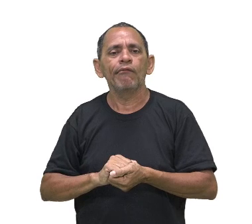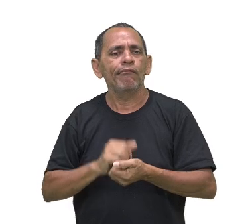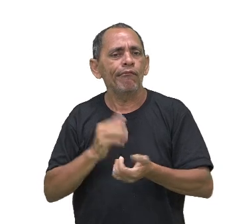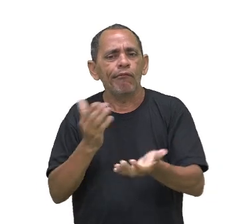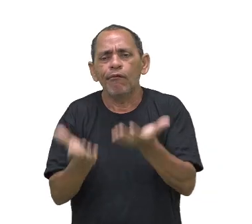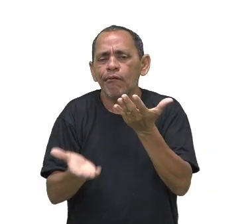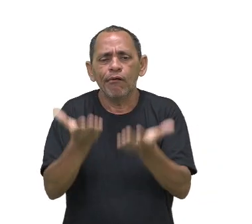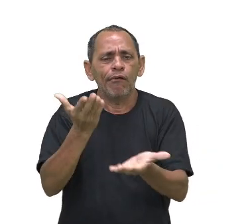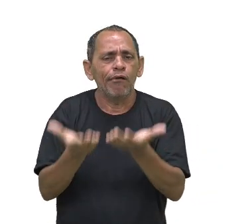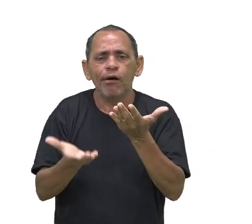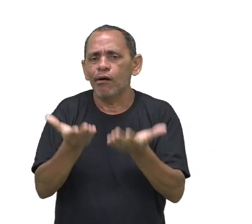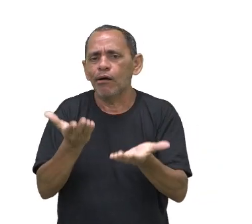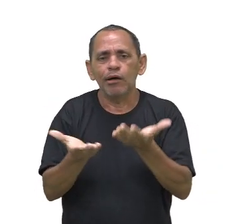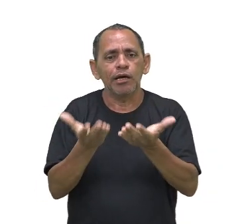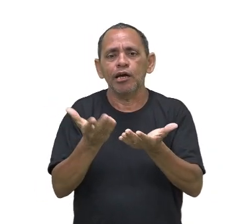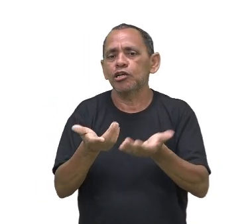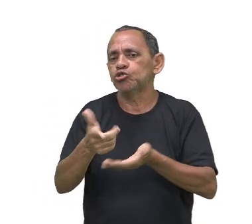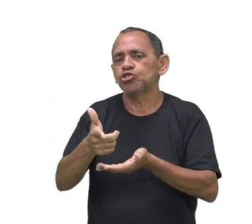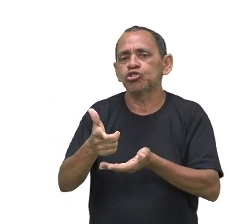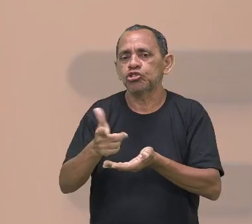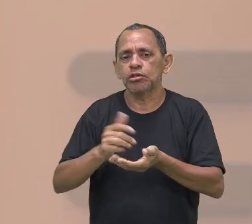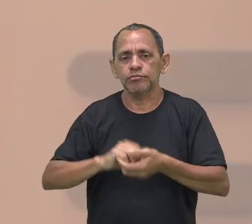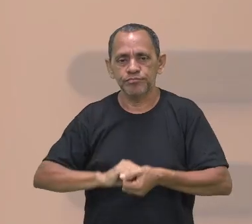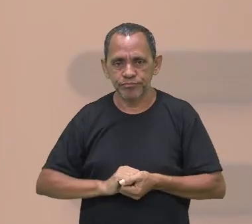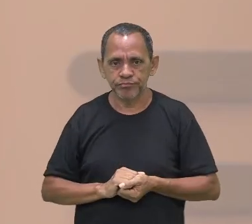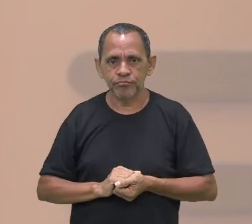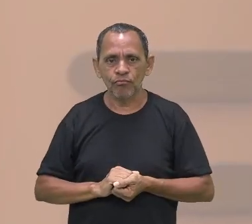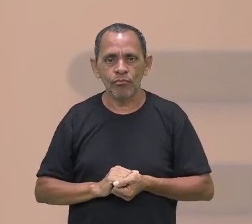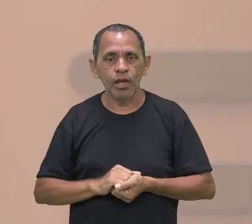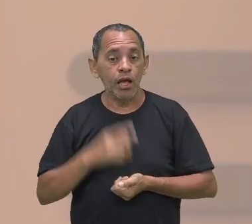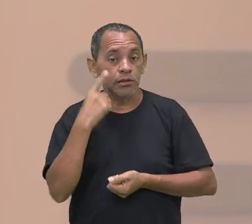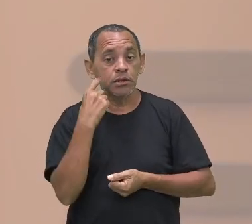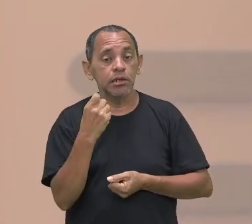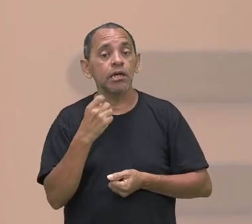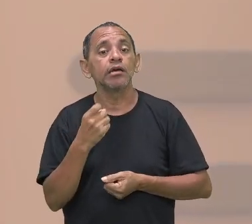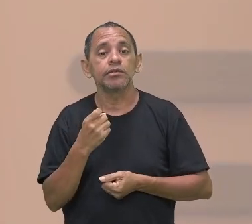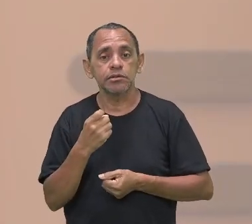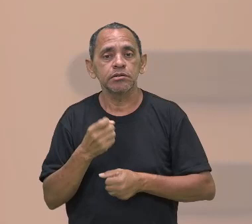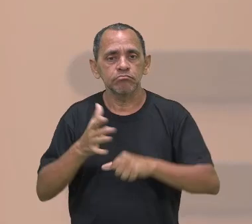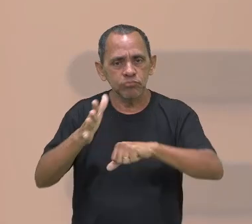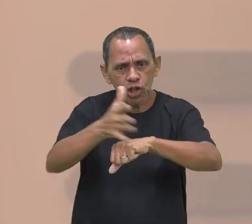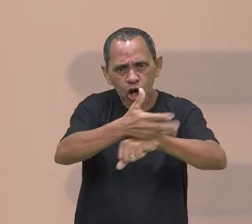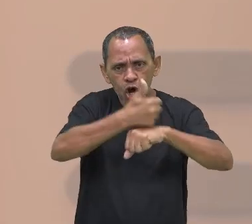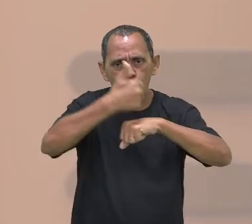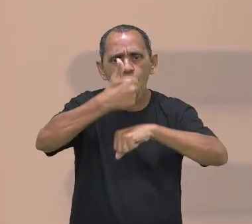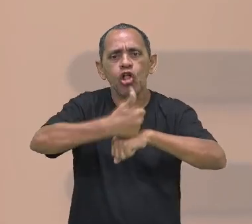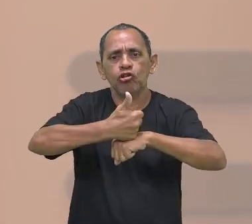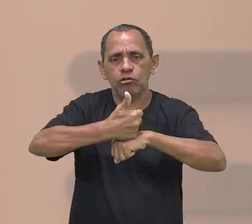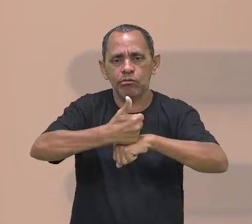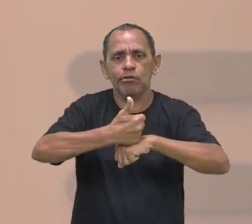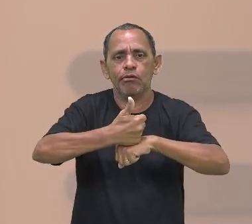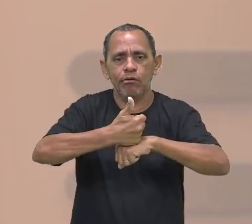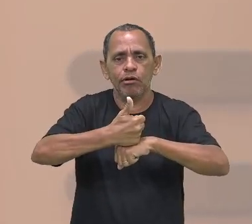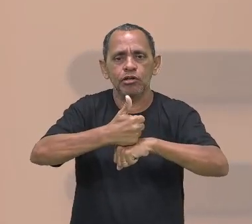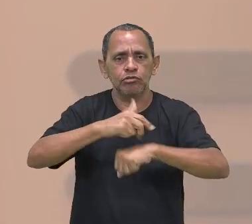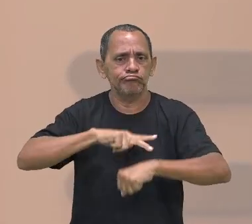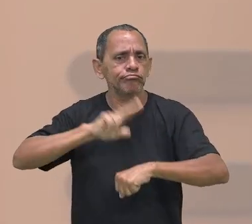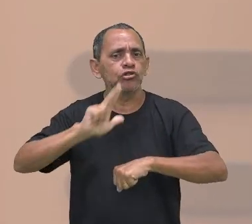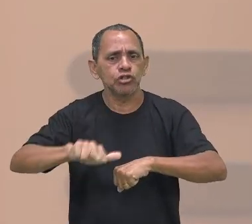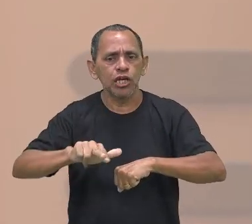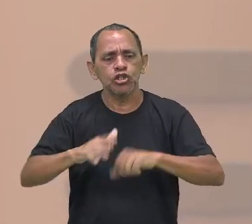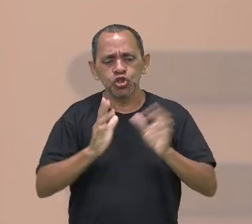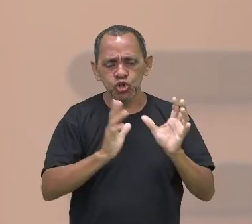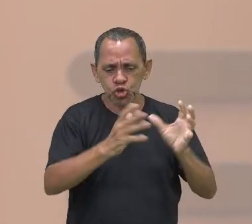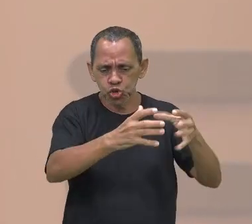irregular, de acordo com os interesses da colônia portuguesa ou de acordo com o interesse dos grupos que estavam aí, como, por